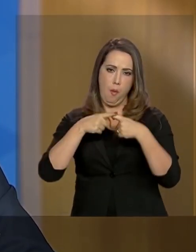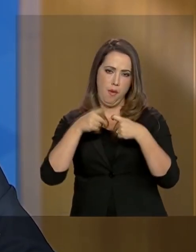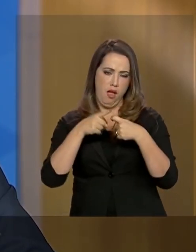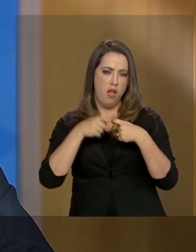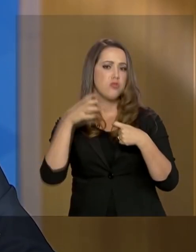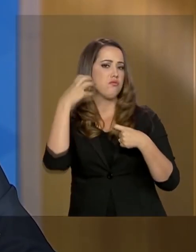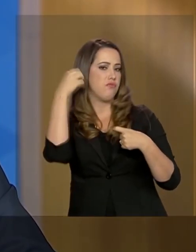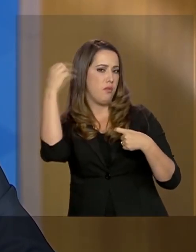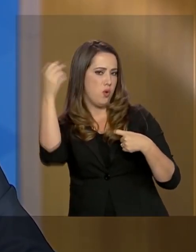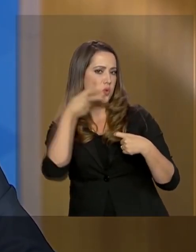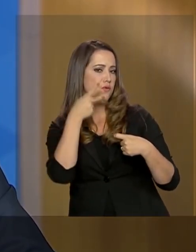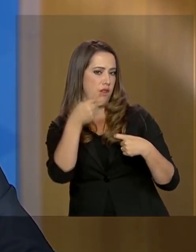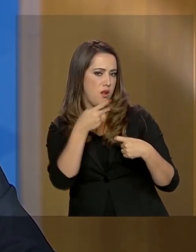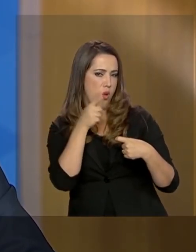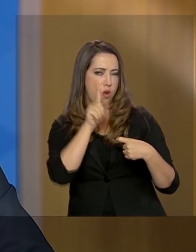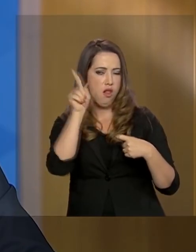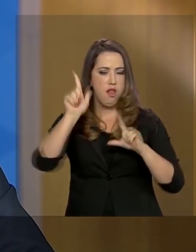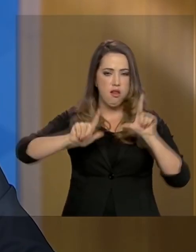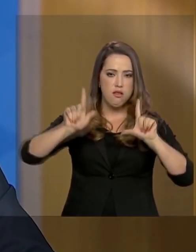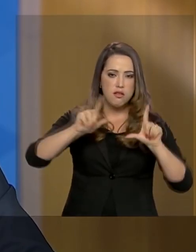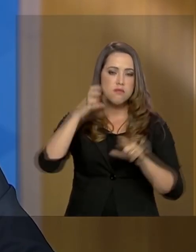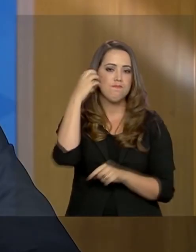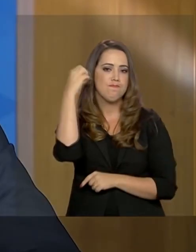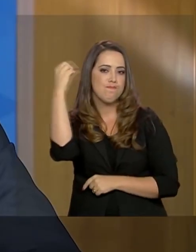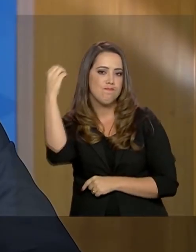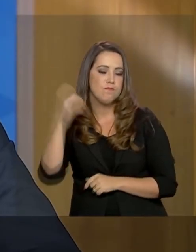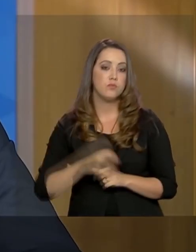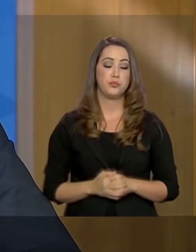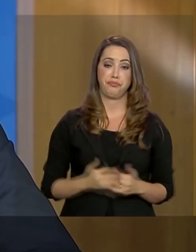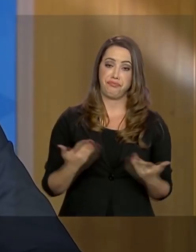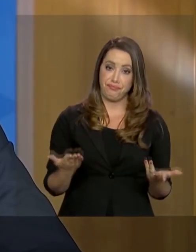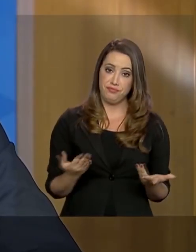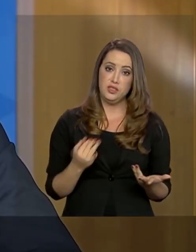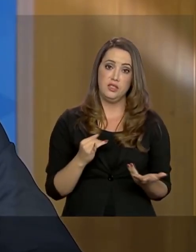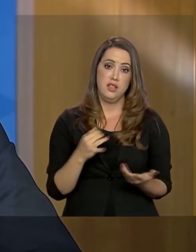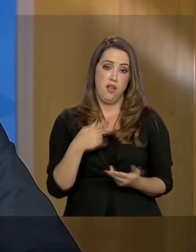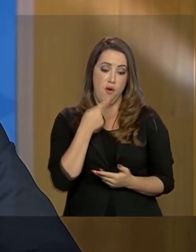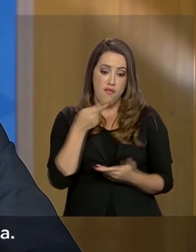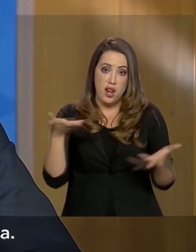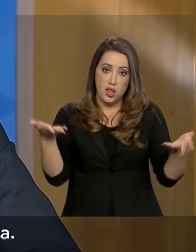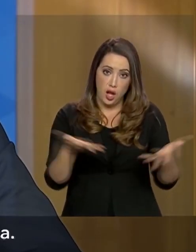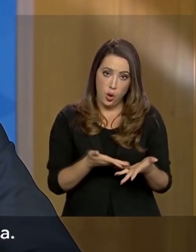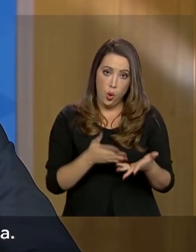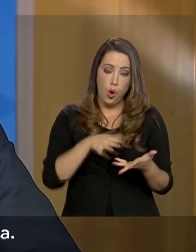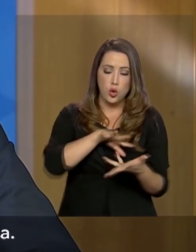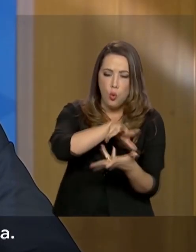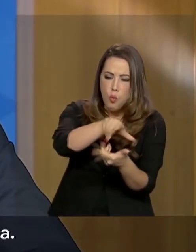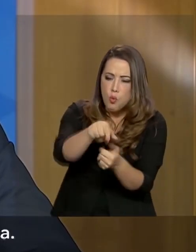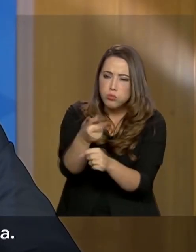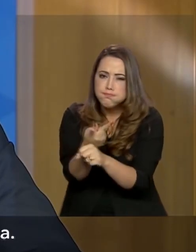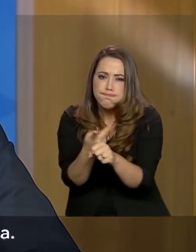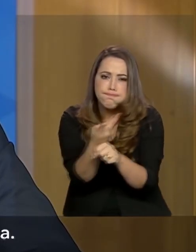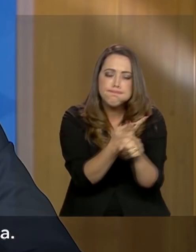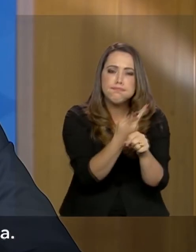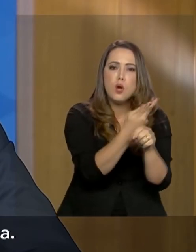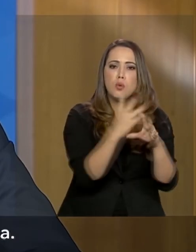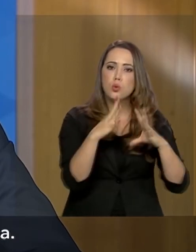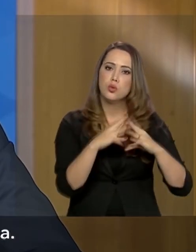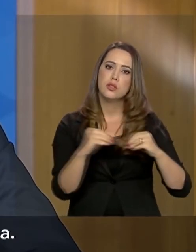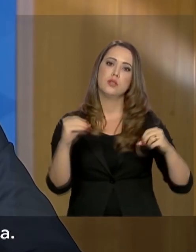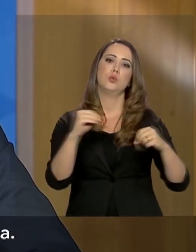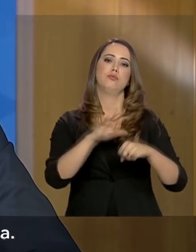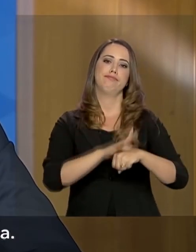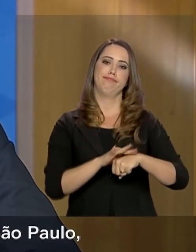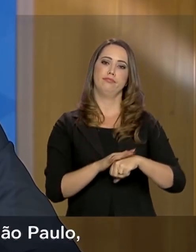E essa é que é a grande jogada. Para acabar com a possibilidade de ser provada qualquer coisa nessa CPI. Só vai servir para enriquecer ainda